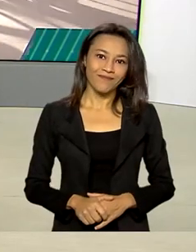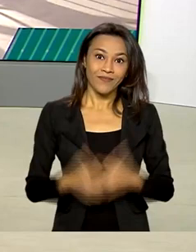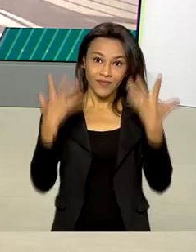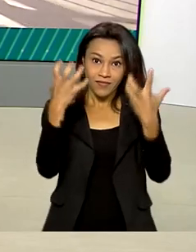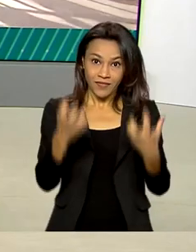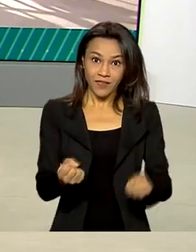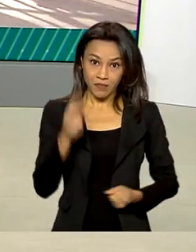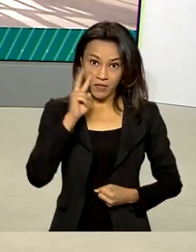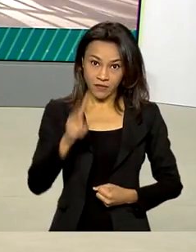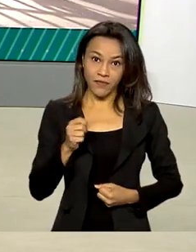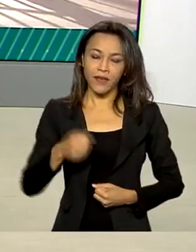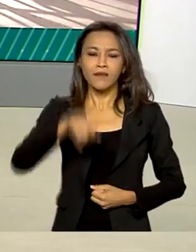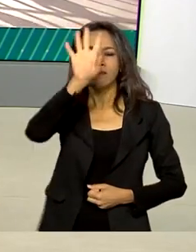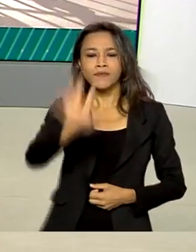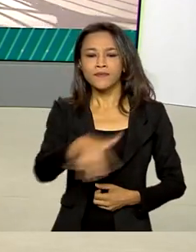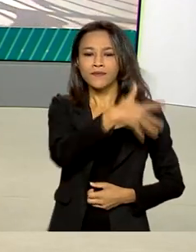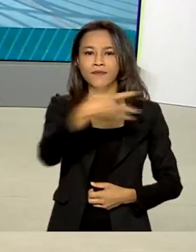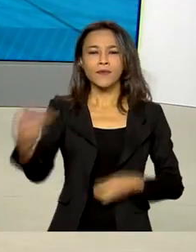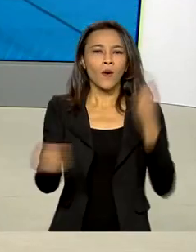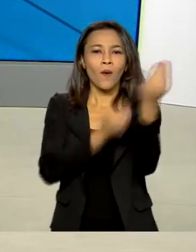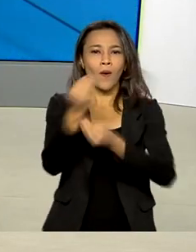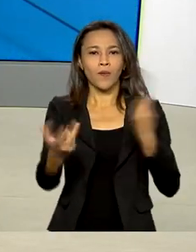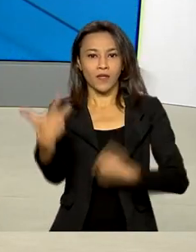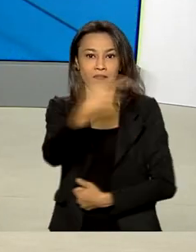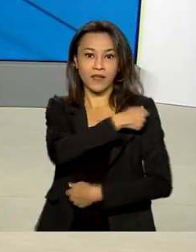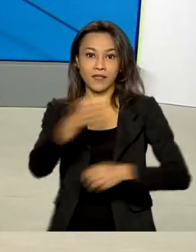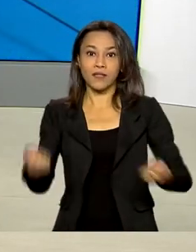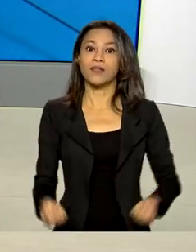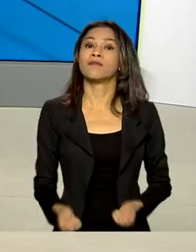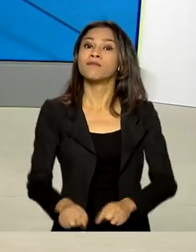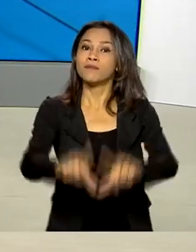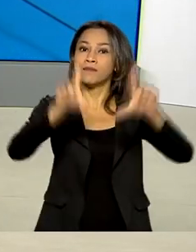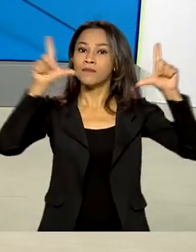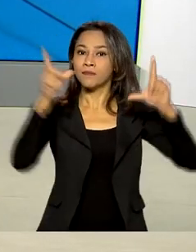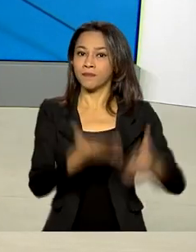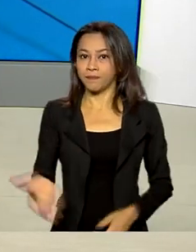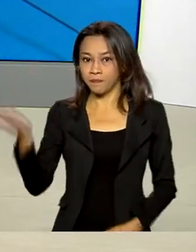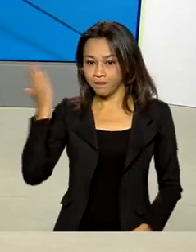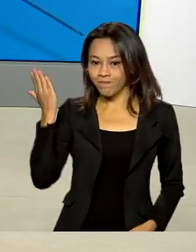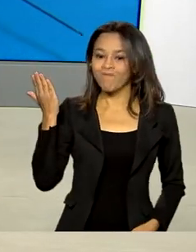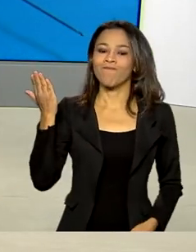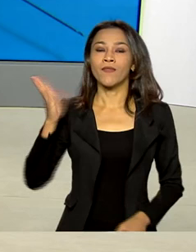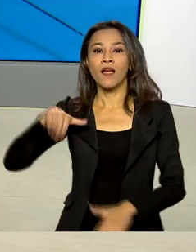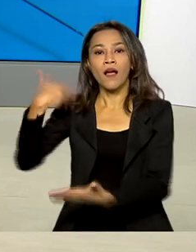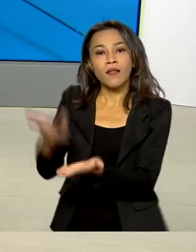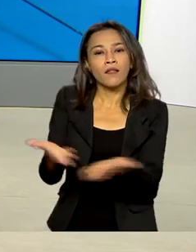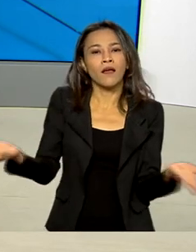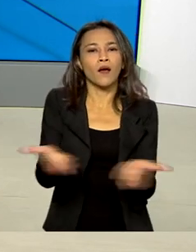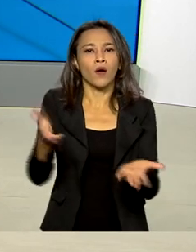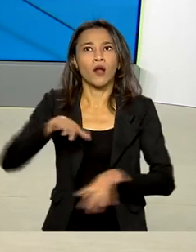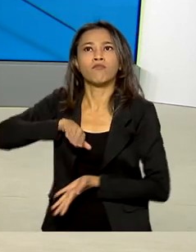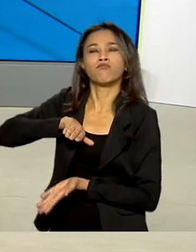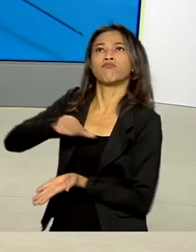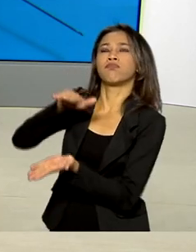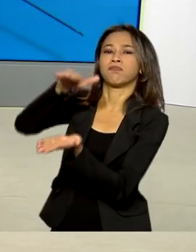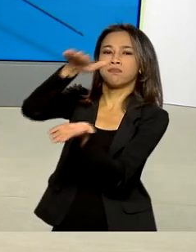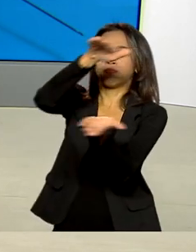Vamos então ver aqui no telão como está a vacinação contra a Covid-19 pelo país? Olha, até agora foram distribuídas